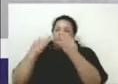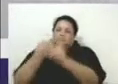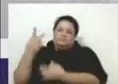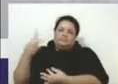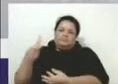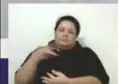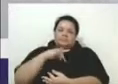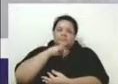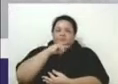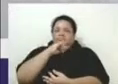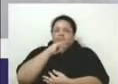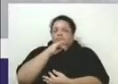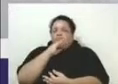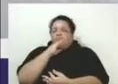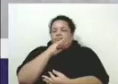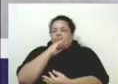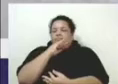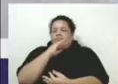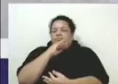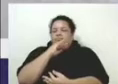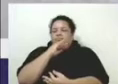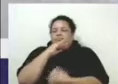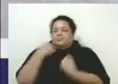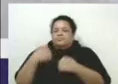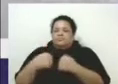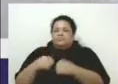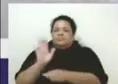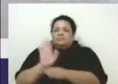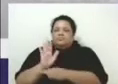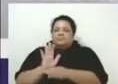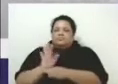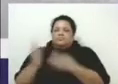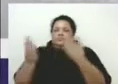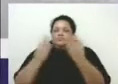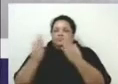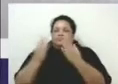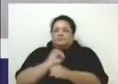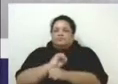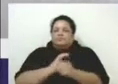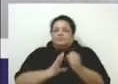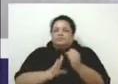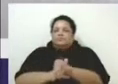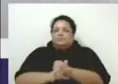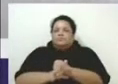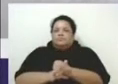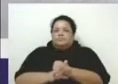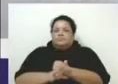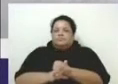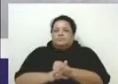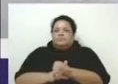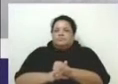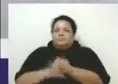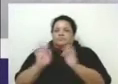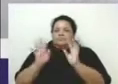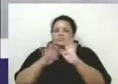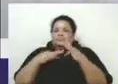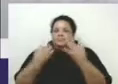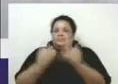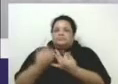apoio social, psicológico, e uma família desestruturada, há uma criança